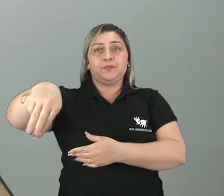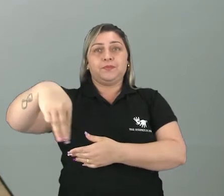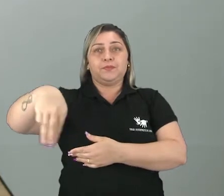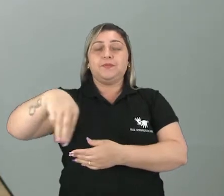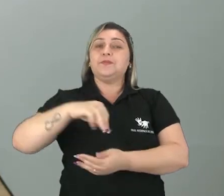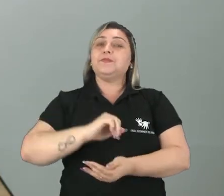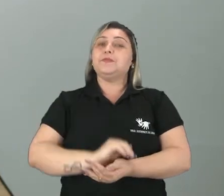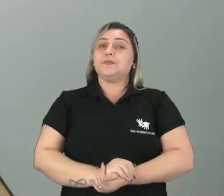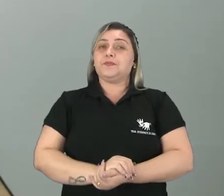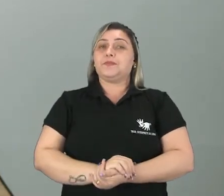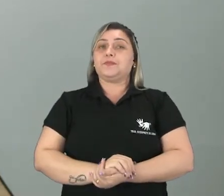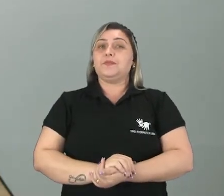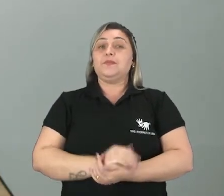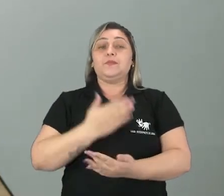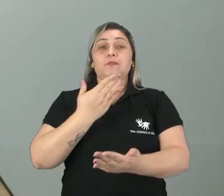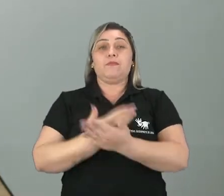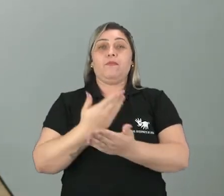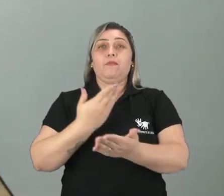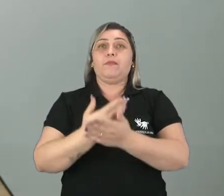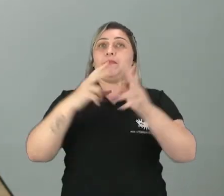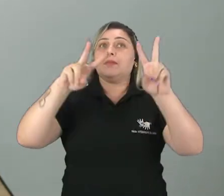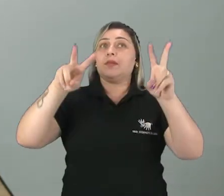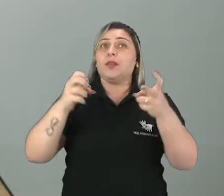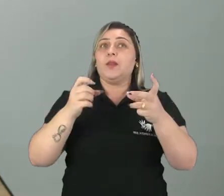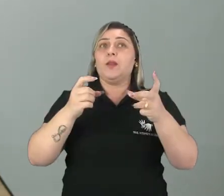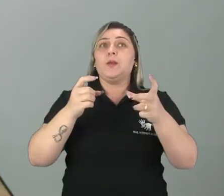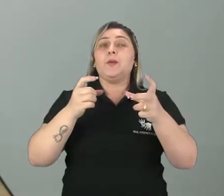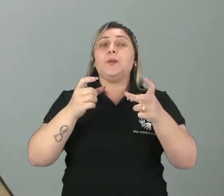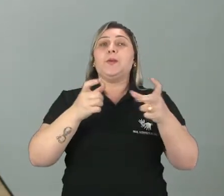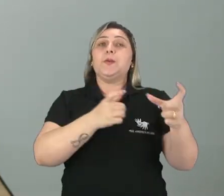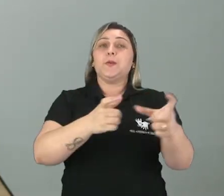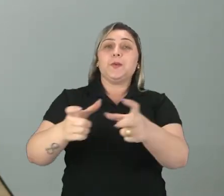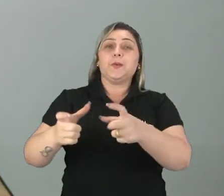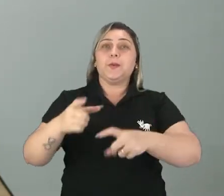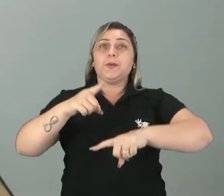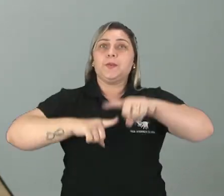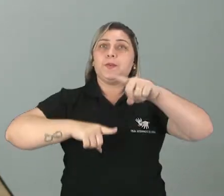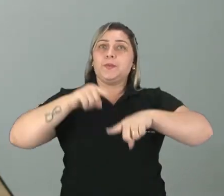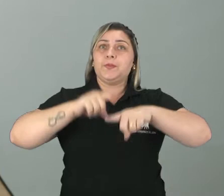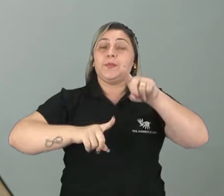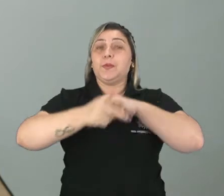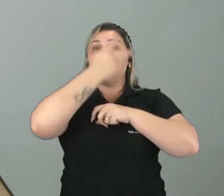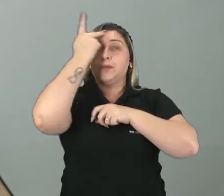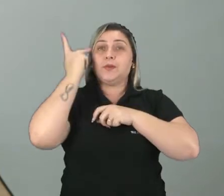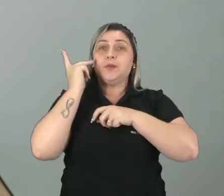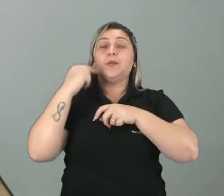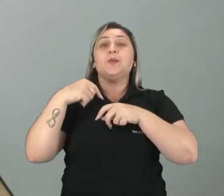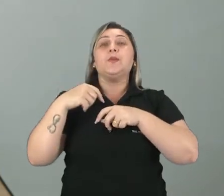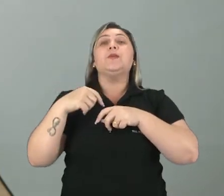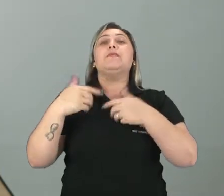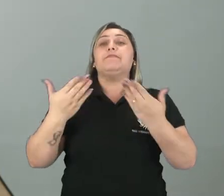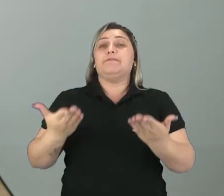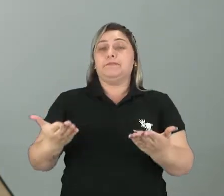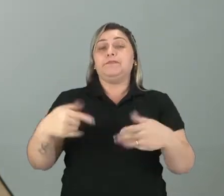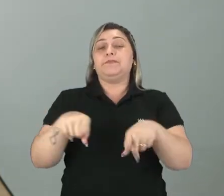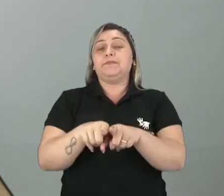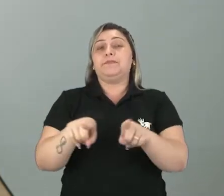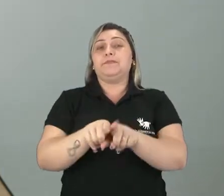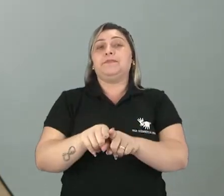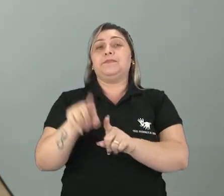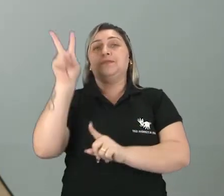matemática e vamos estudar sobre localização de objetos e de pessoas no Espaço